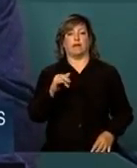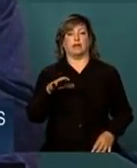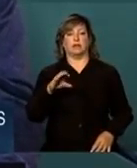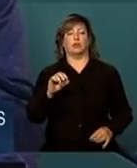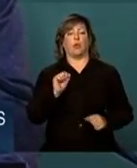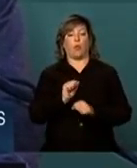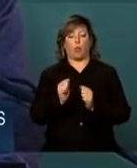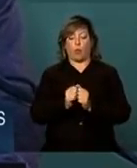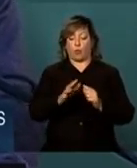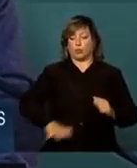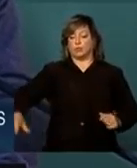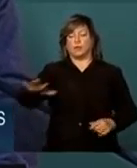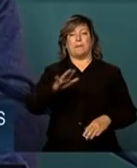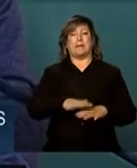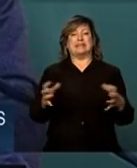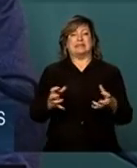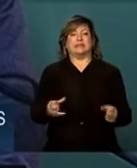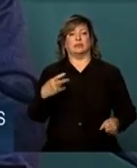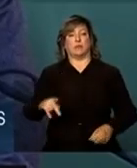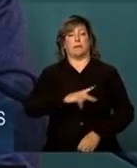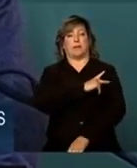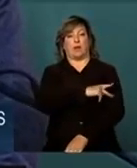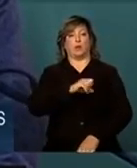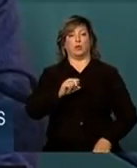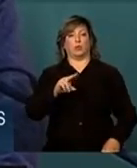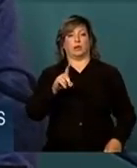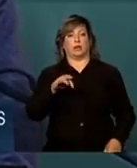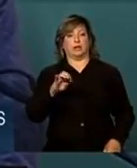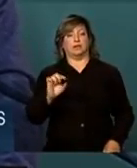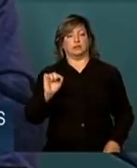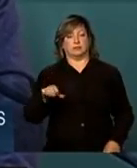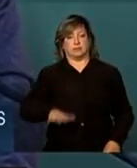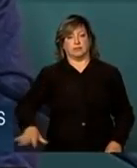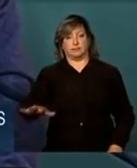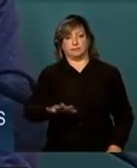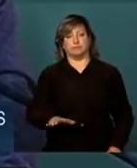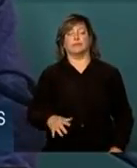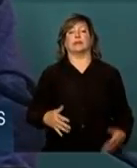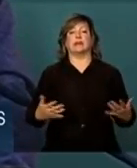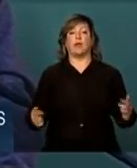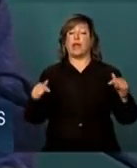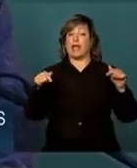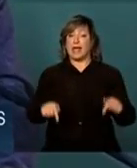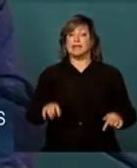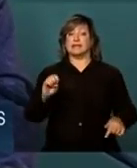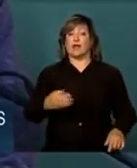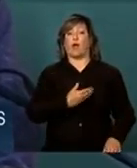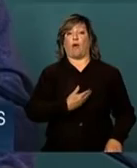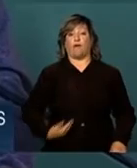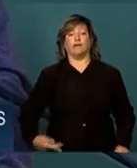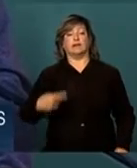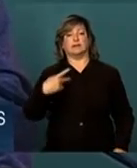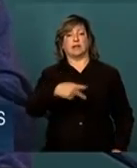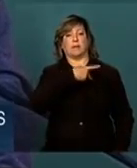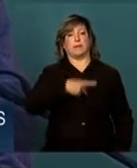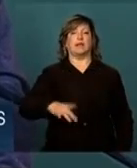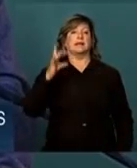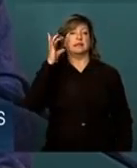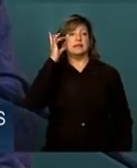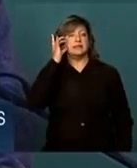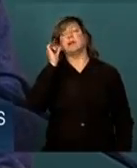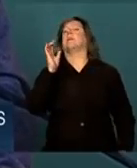do Piauí, que é o seu sudeste. Então, só quero voltar a dizer, esse é um governo, o governo da presidente Dilma, o governo que